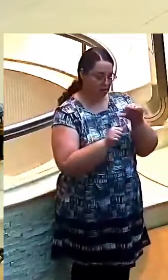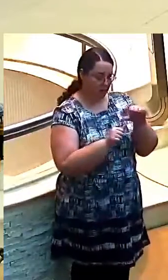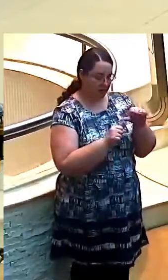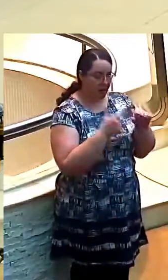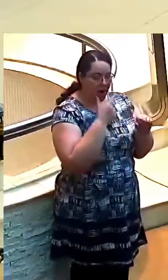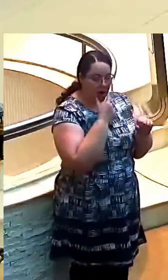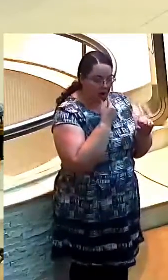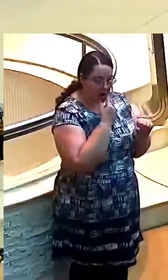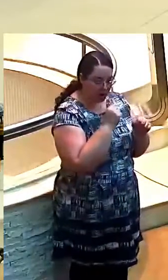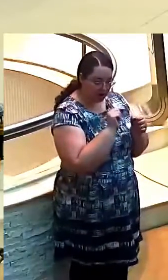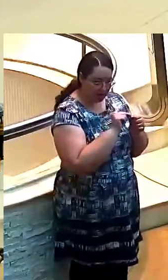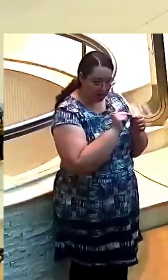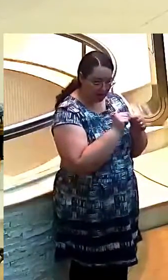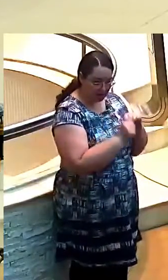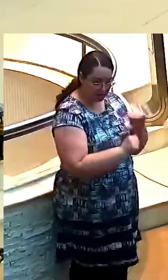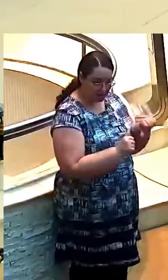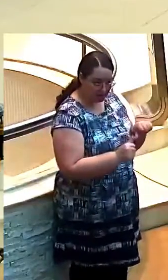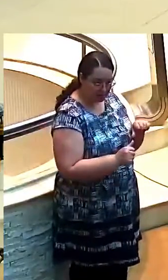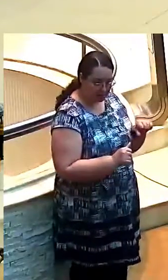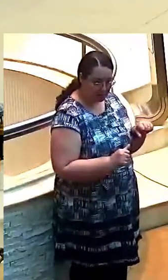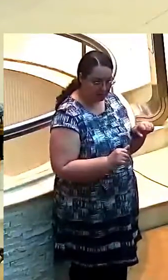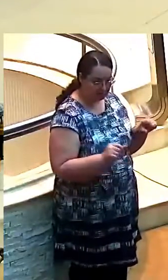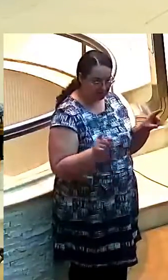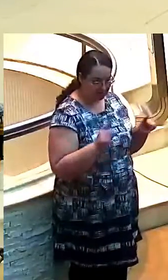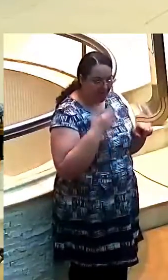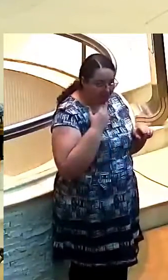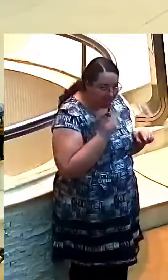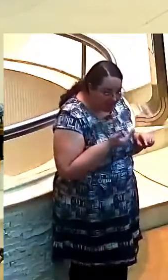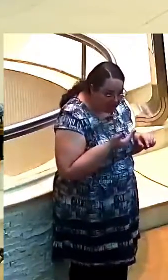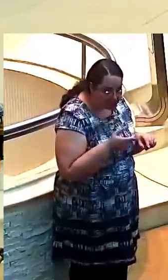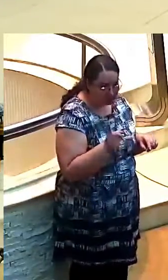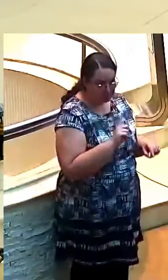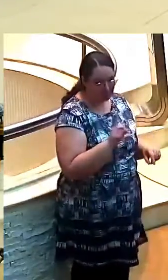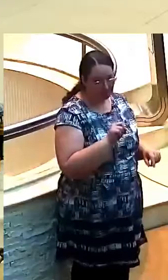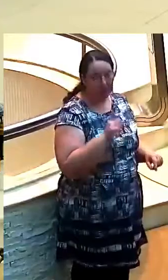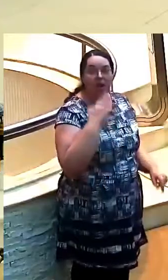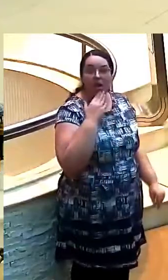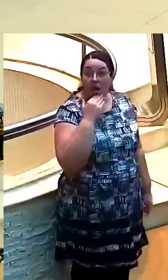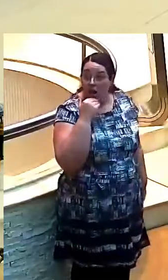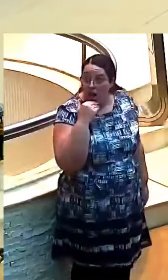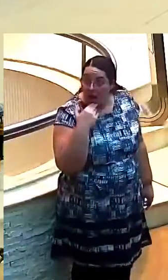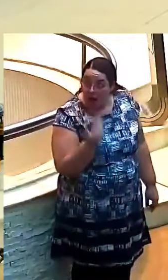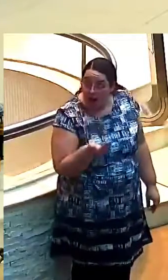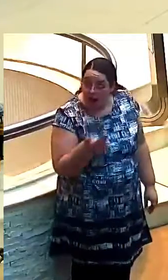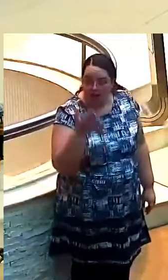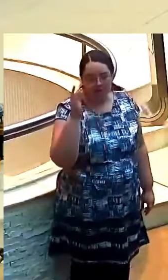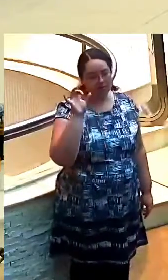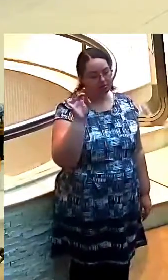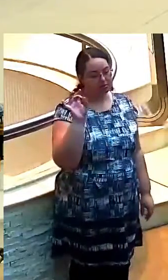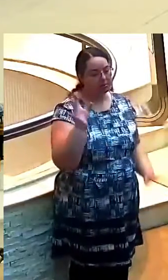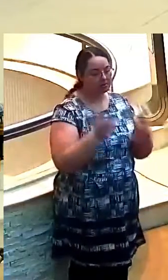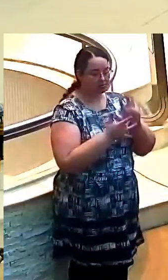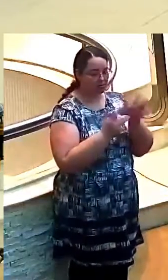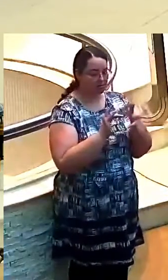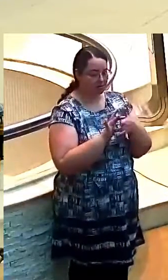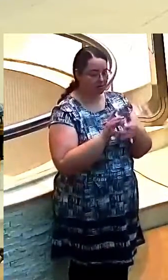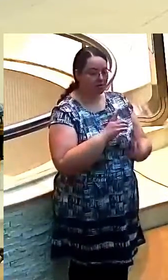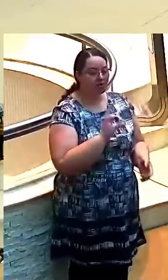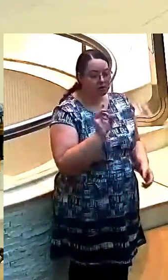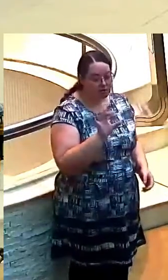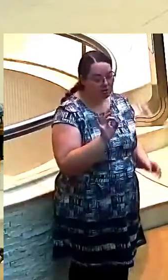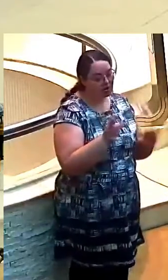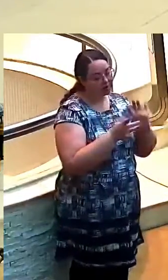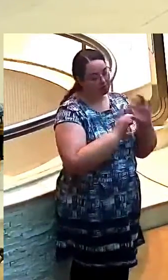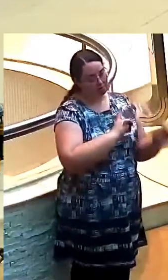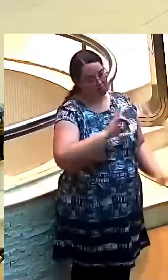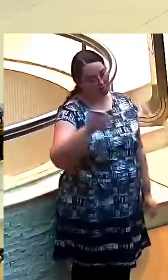vida, o que ele deseja, para a sua vida, terceiro, já que você deseja, se santificar, se santifique